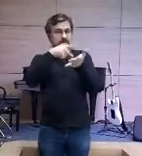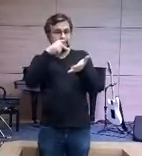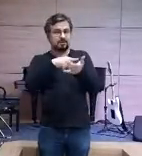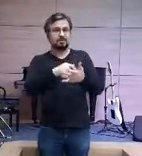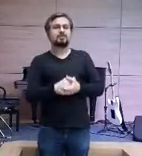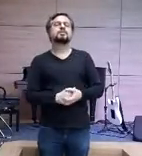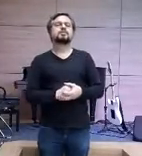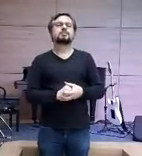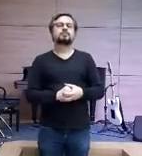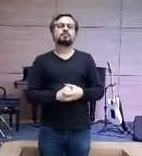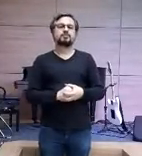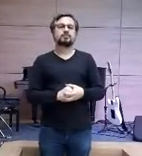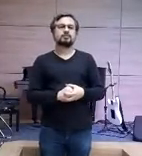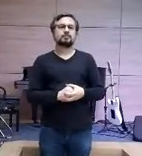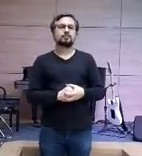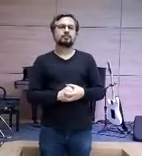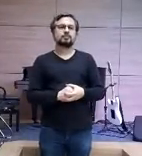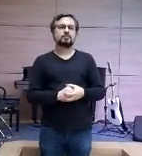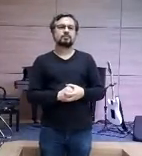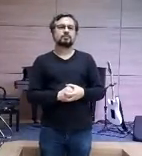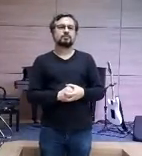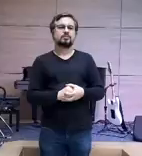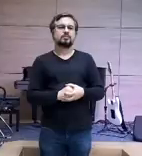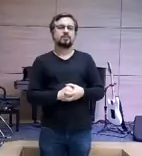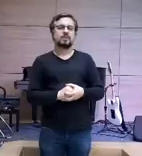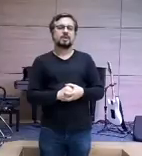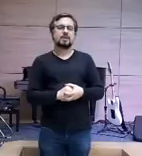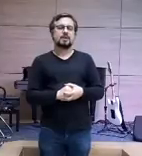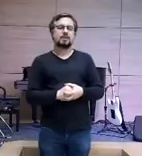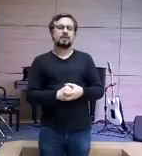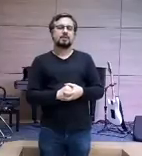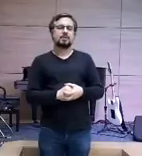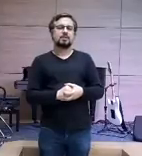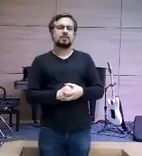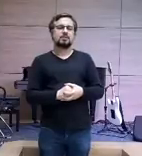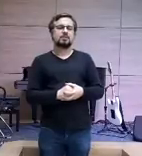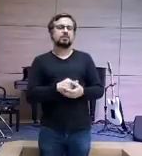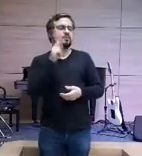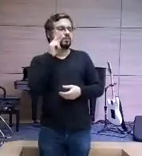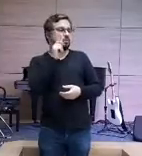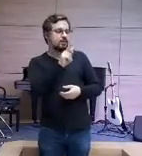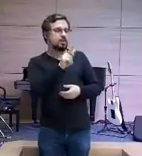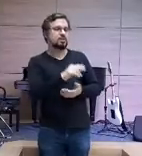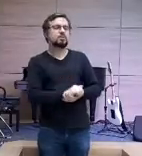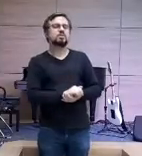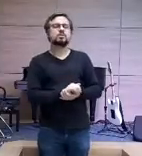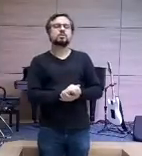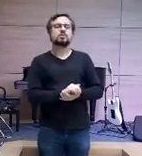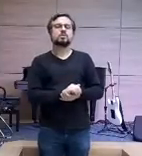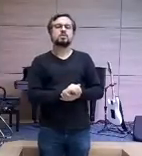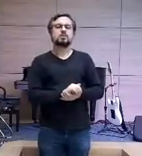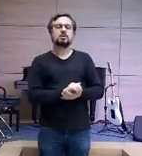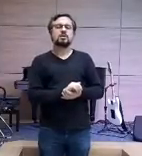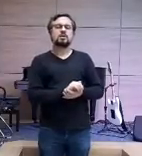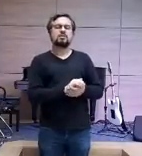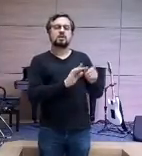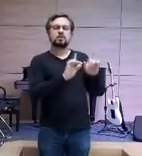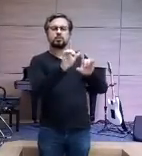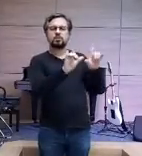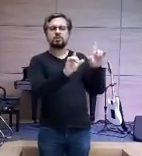real ela é verdadeira em alguns eu vejo pelos noticiários né a esperança